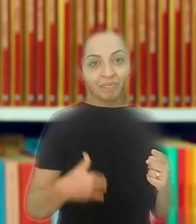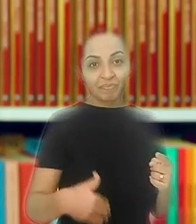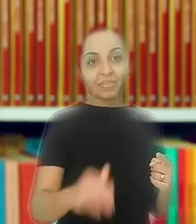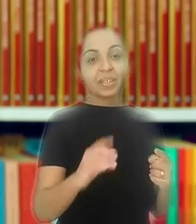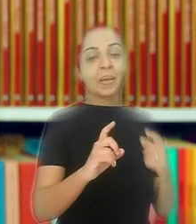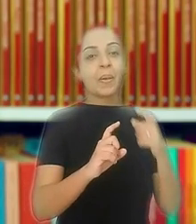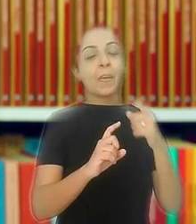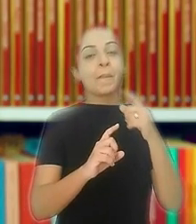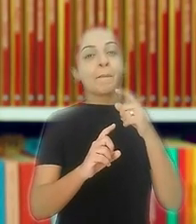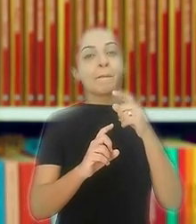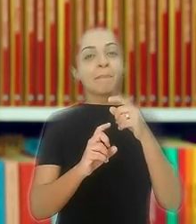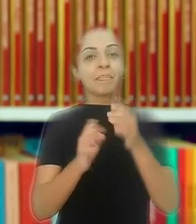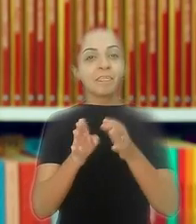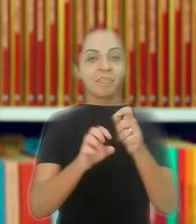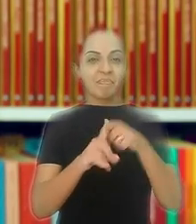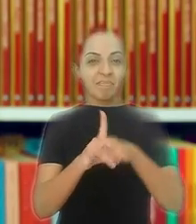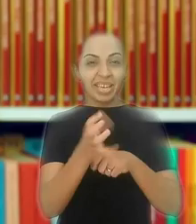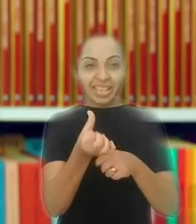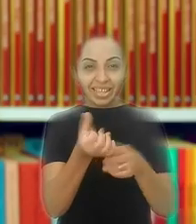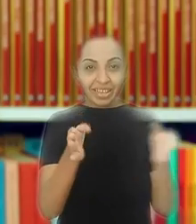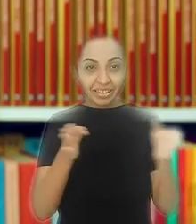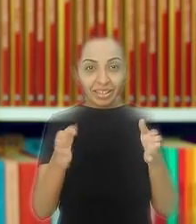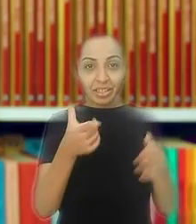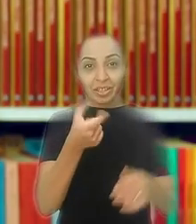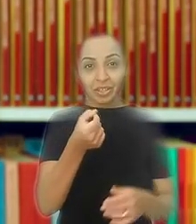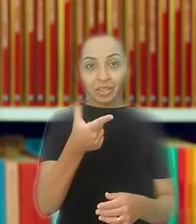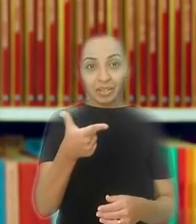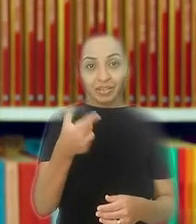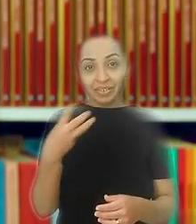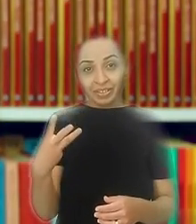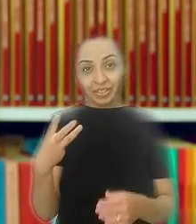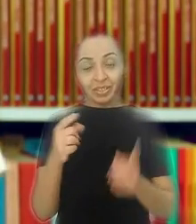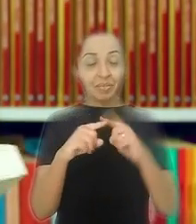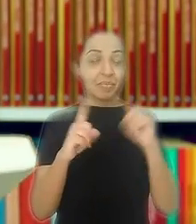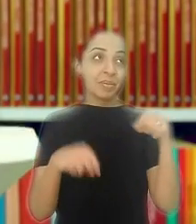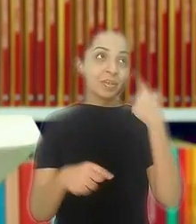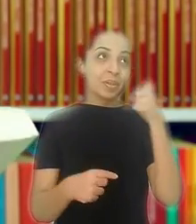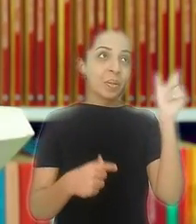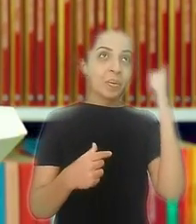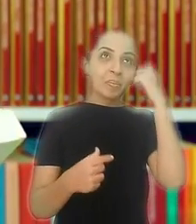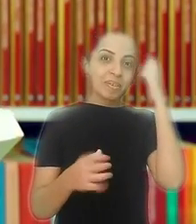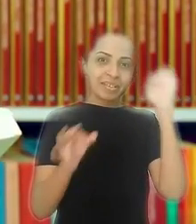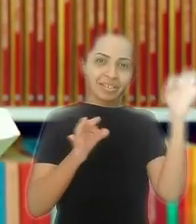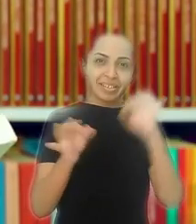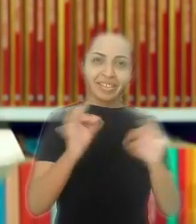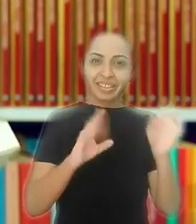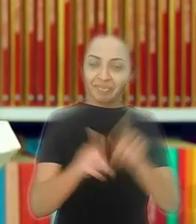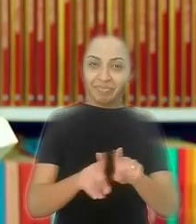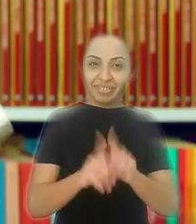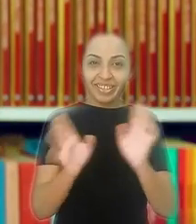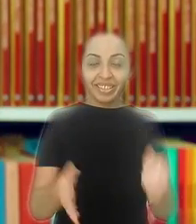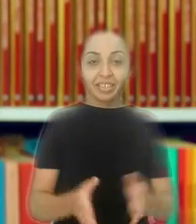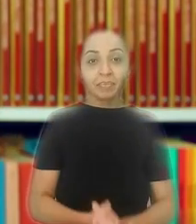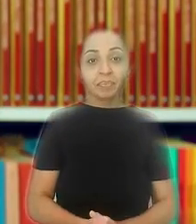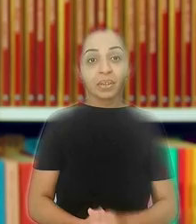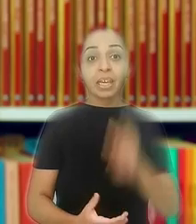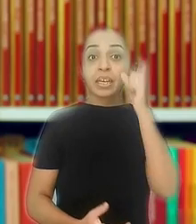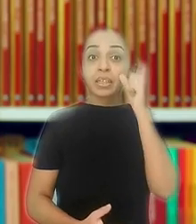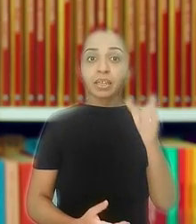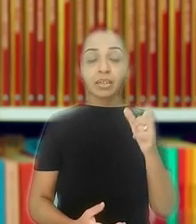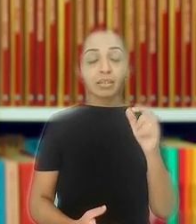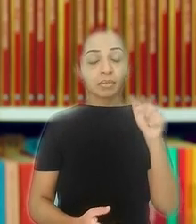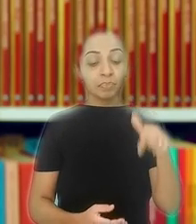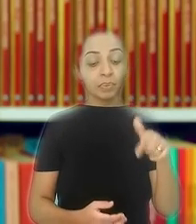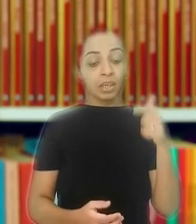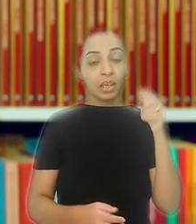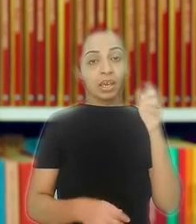para o primeiro semestre de 2023 a gente conclui E aí pensa no outro projeto e muito interessante como